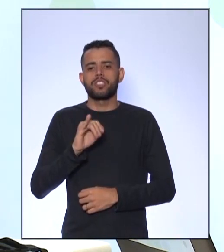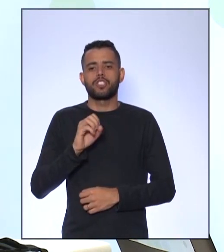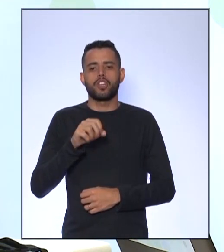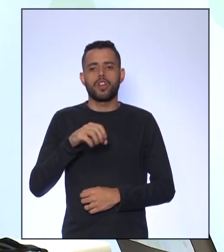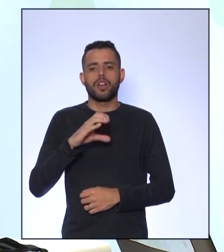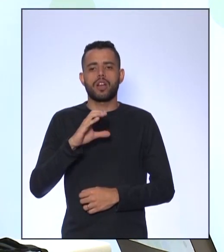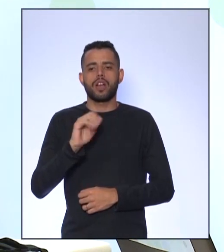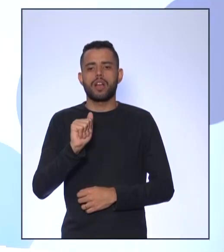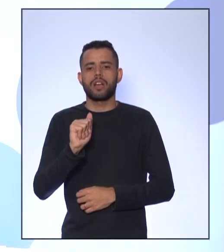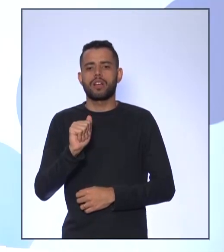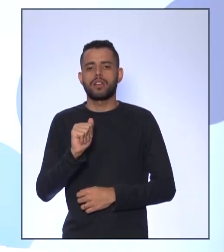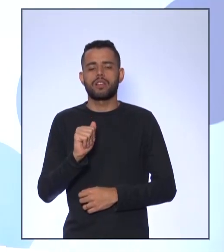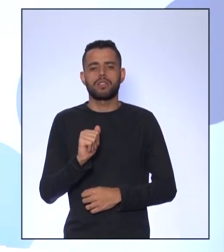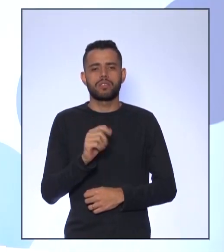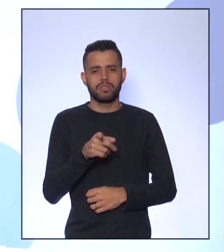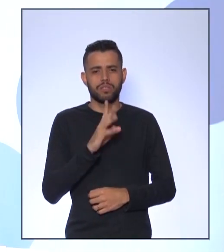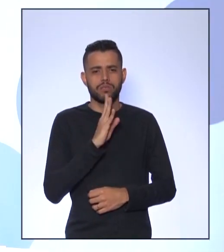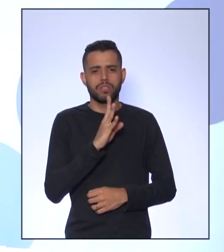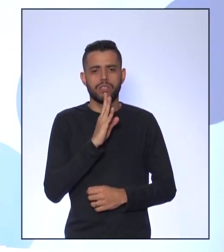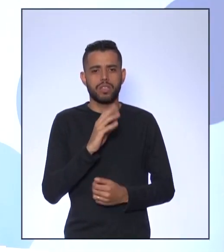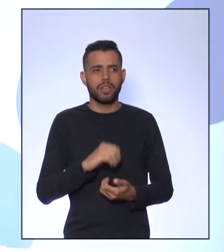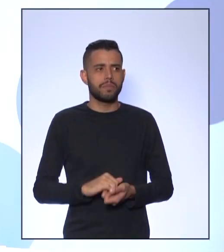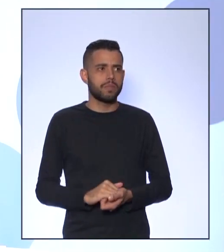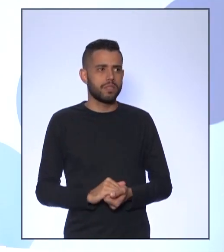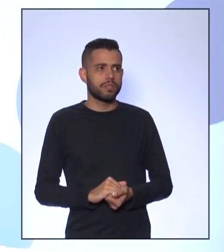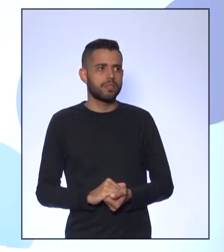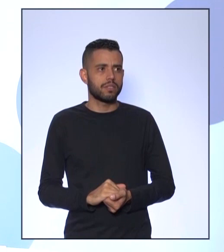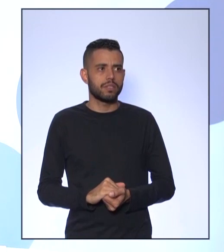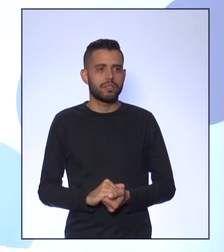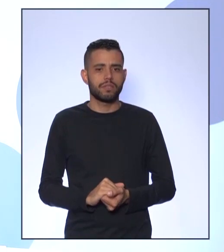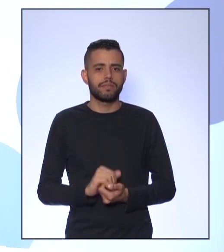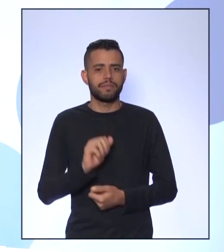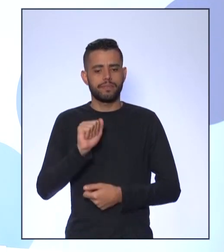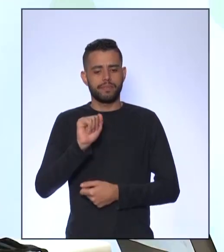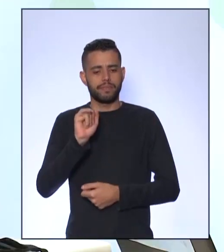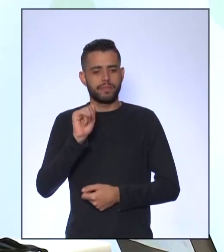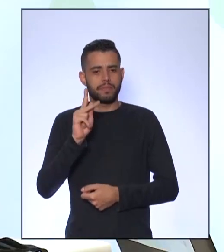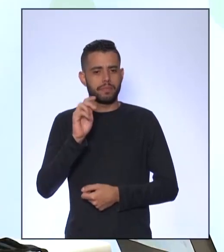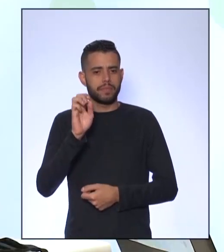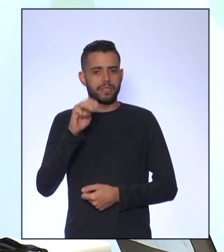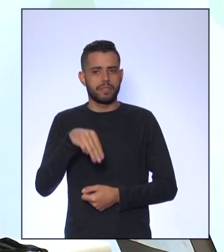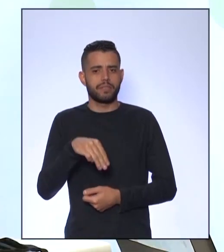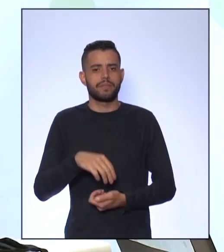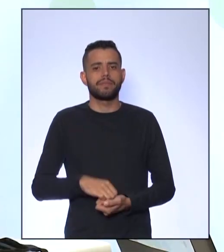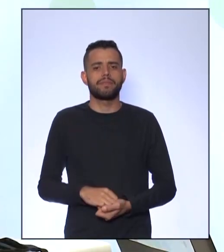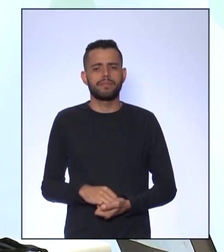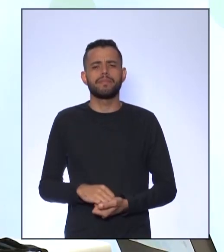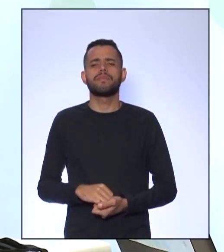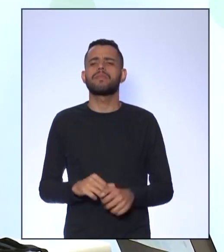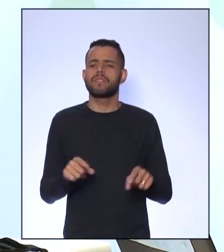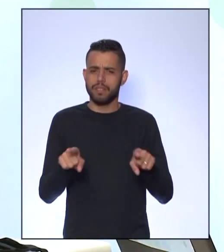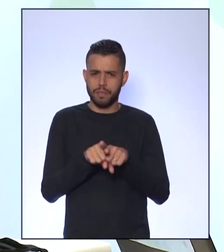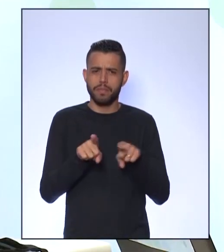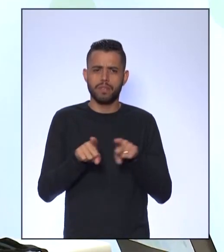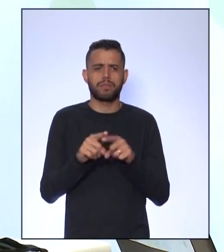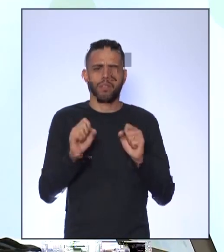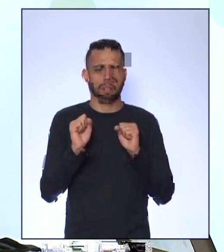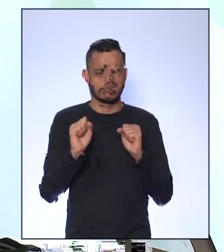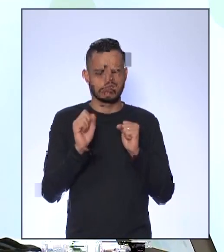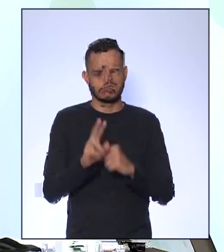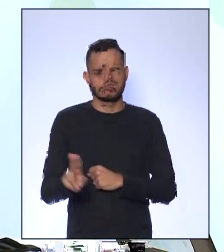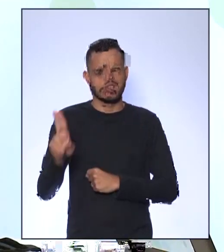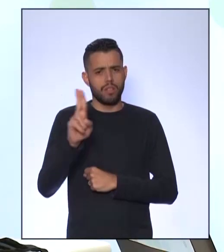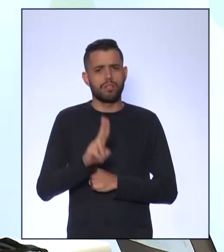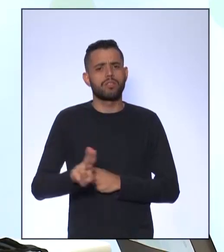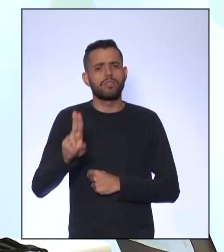para mandioca. A macaxeira, você conhece? Você sabe qual é? Não sei. Não? Não. Aipim. Aipim. Isso, Nossa, aipim. aipim. Aipim. Então,